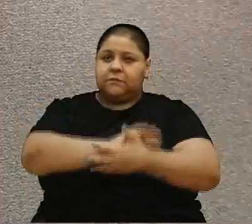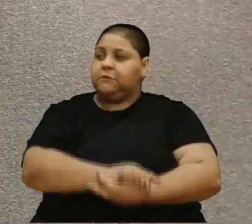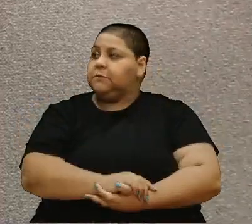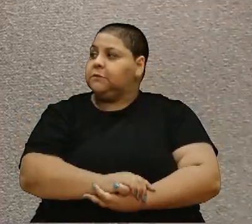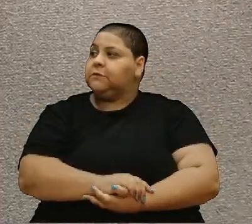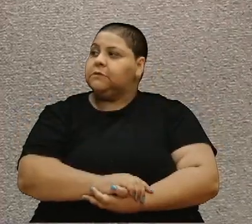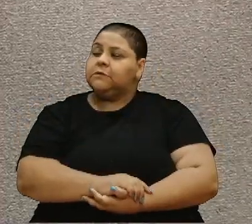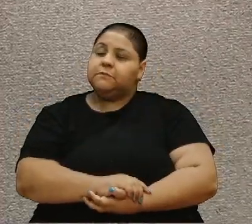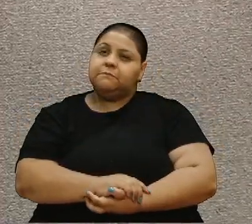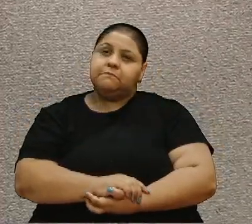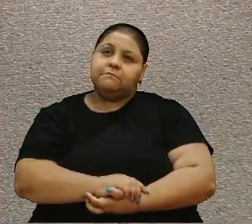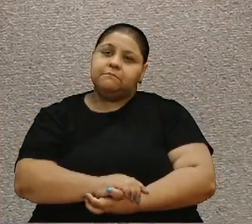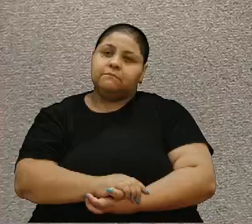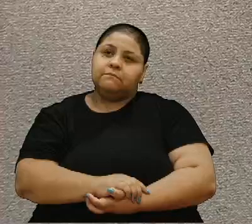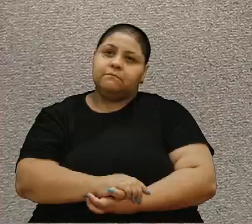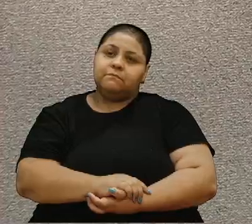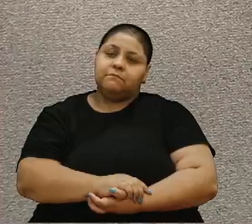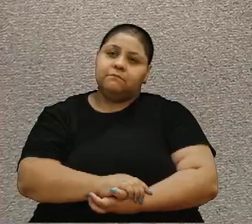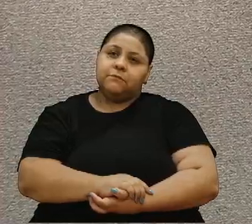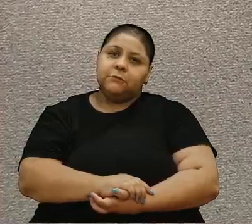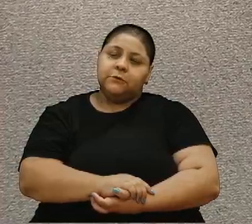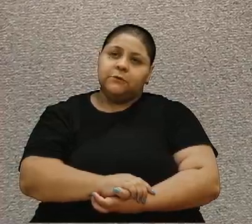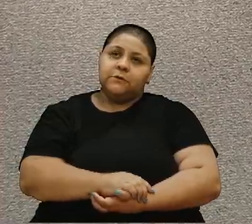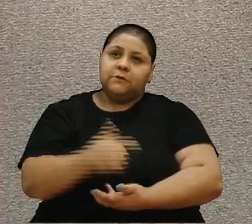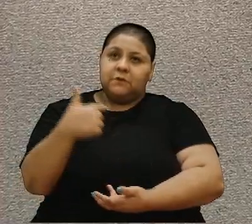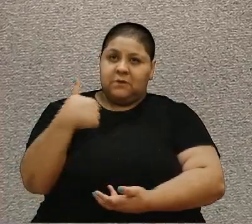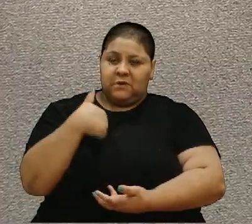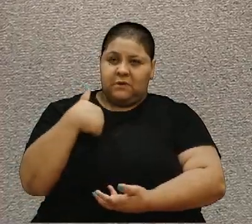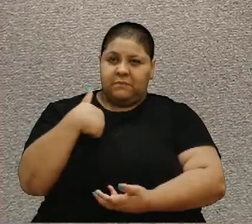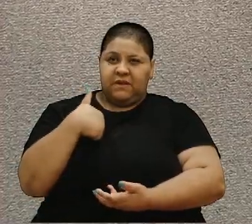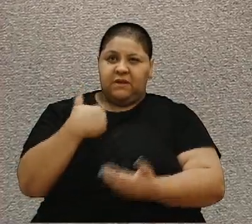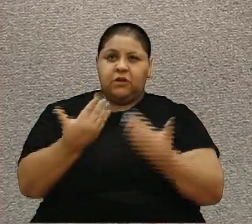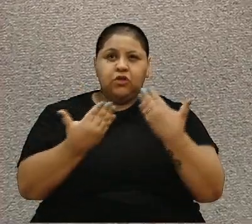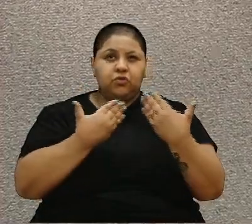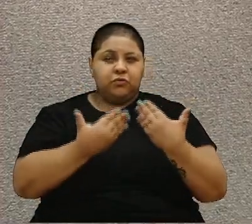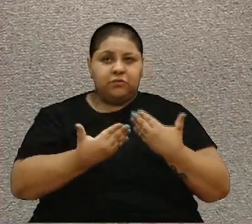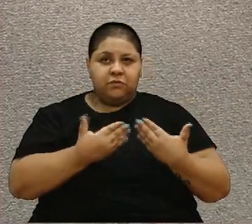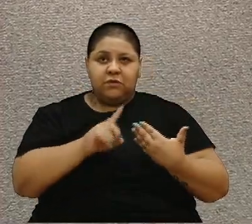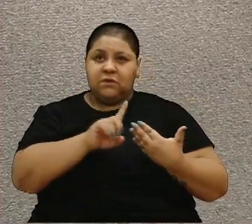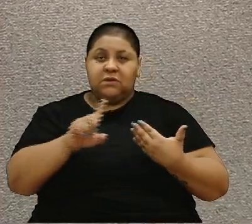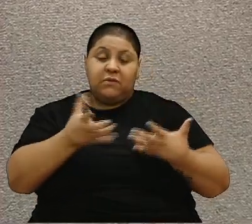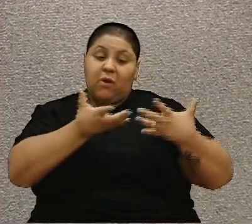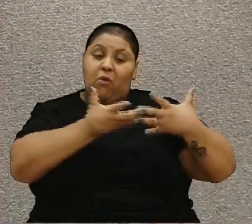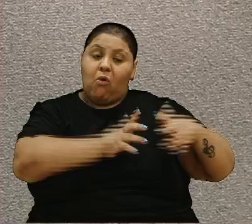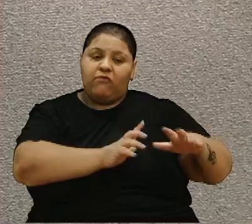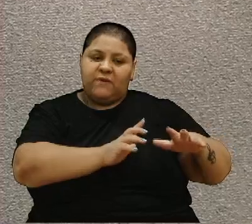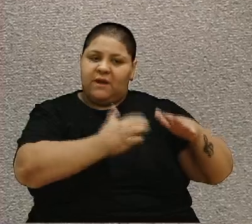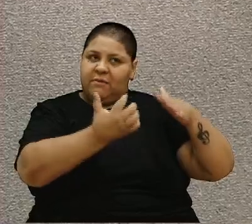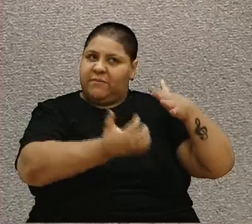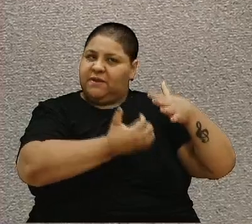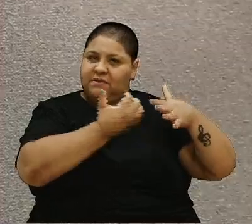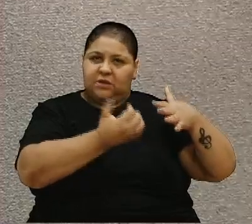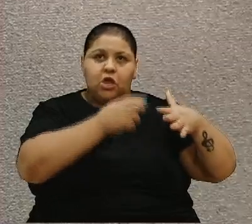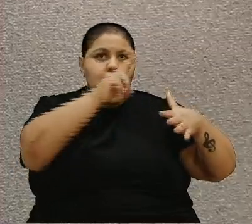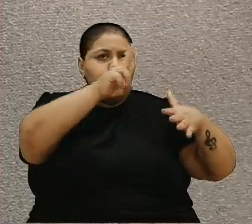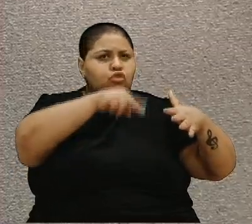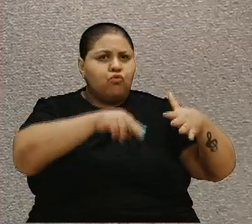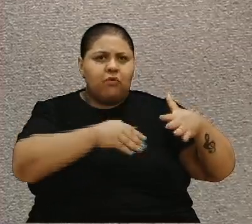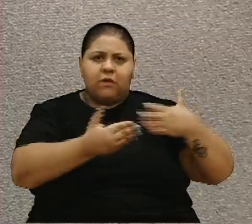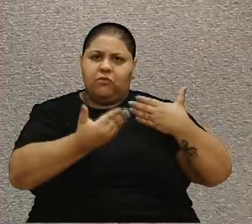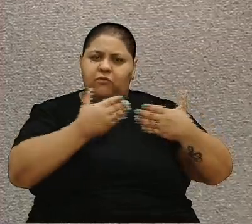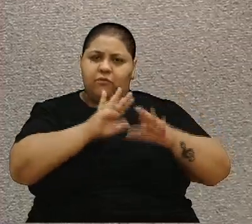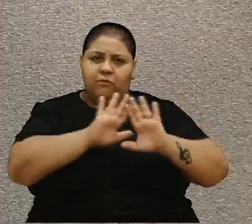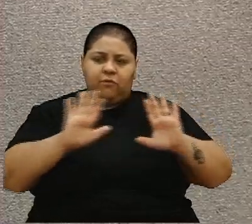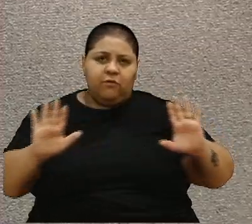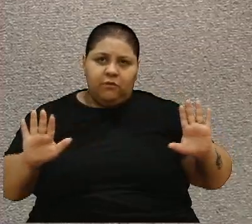Então, o meu questionamento não é contra a empresa. Jamais vou questionar uma empresa.